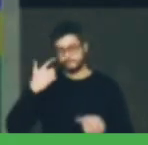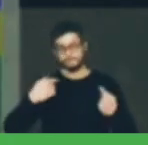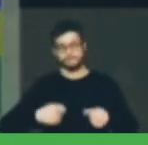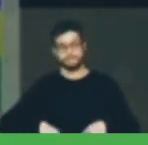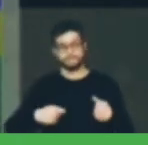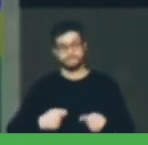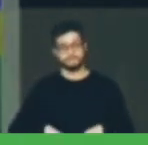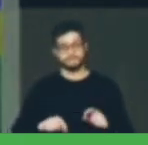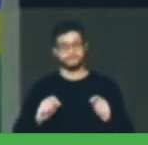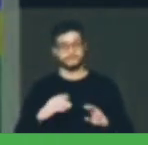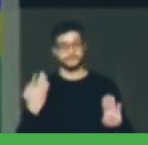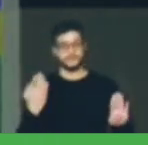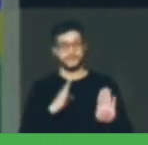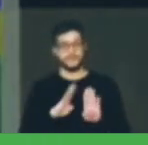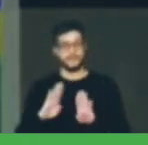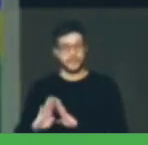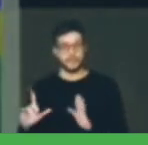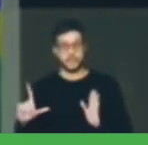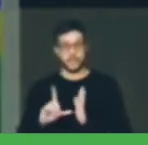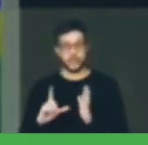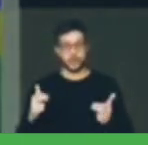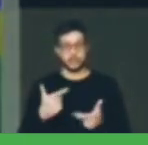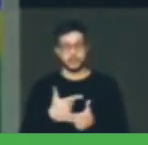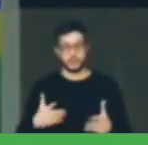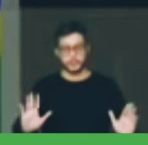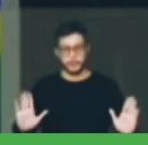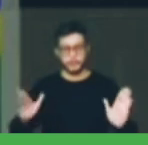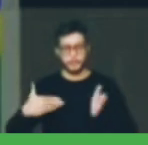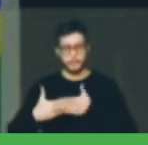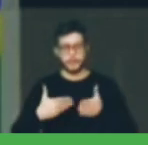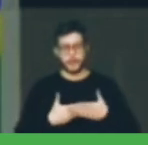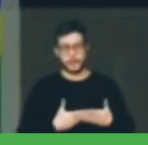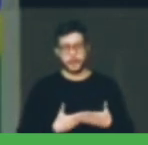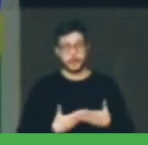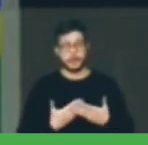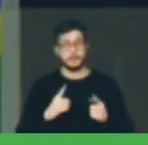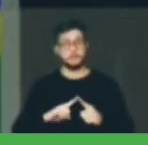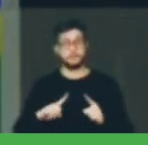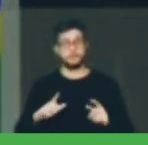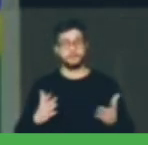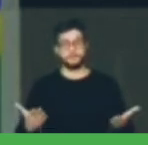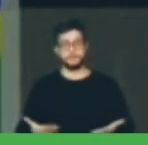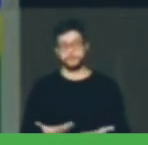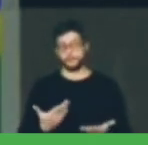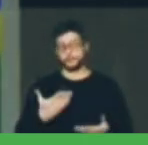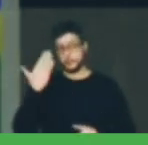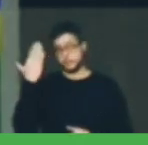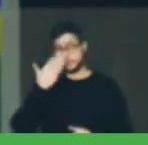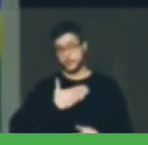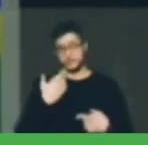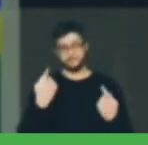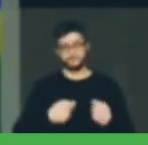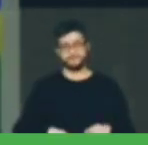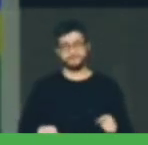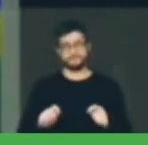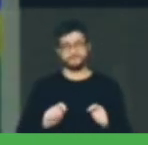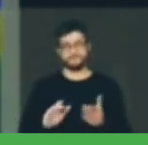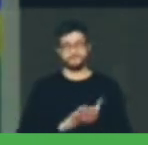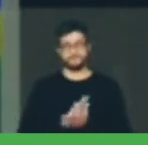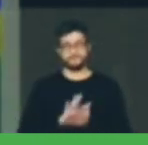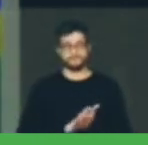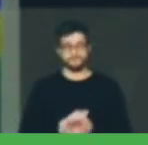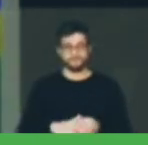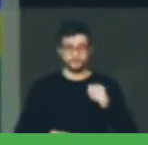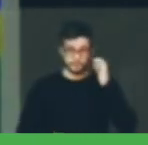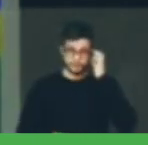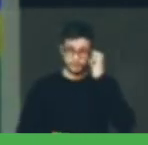seus negócios, lockdown. E agora está se provando que nada disso é verdade. Será que